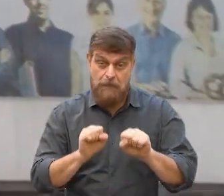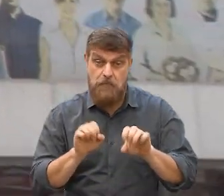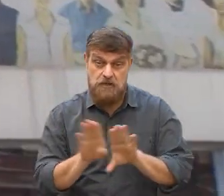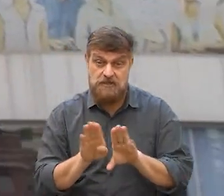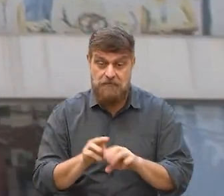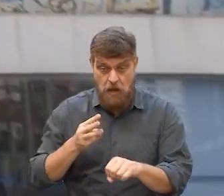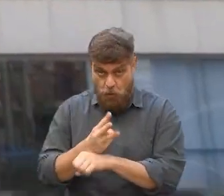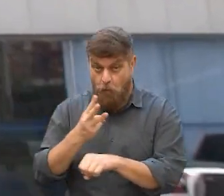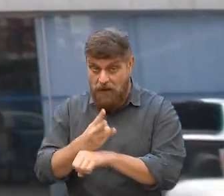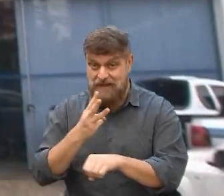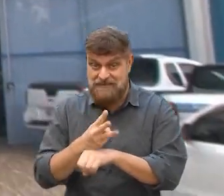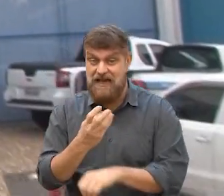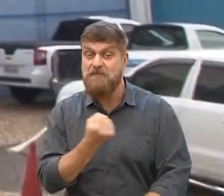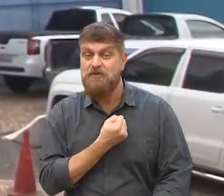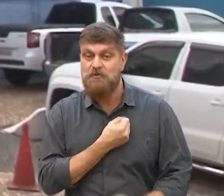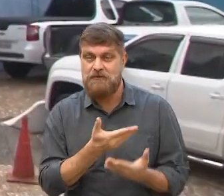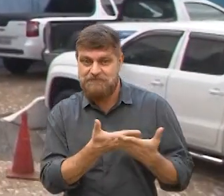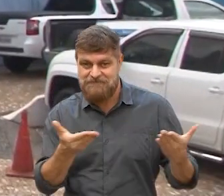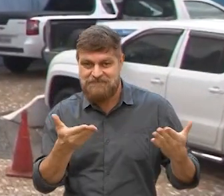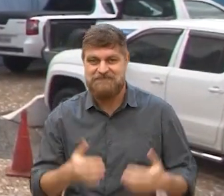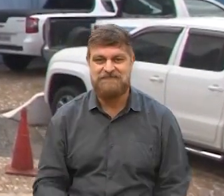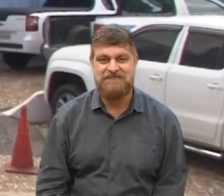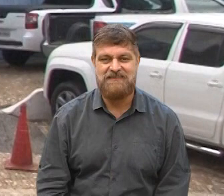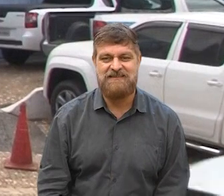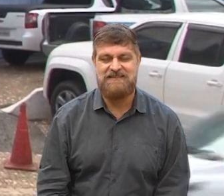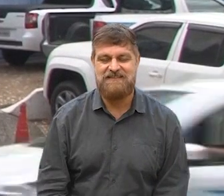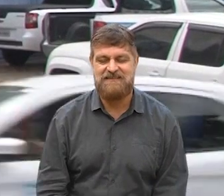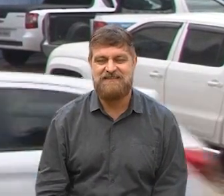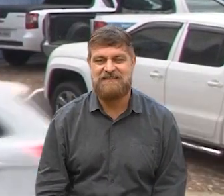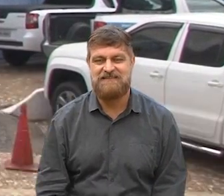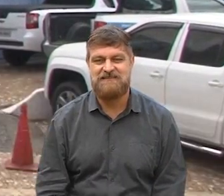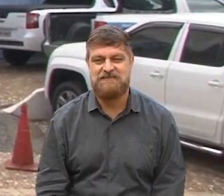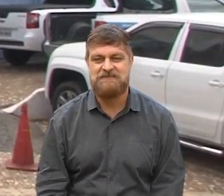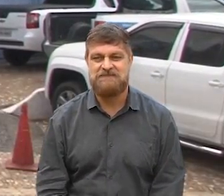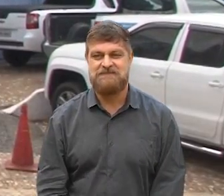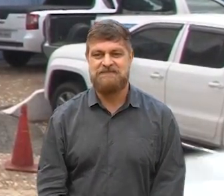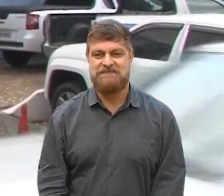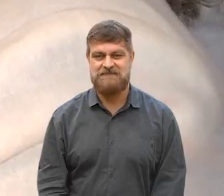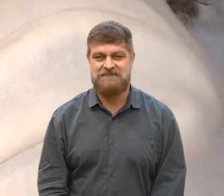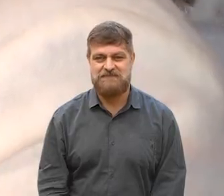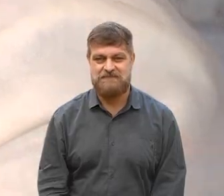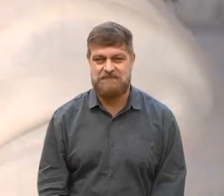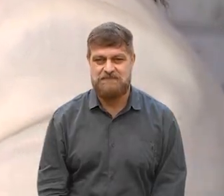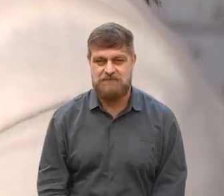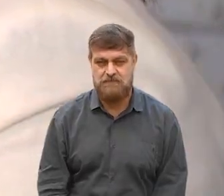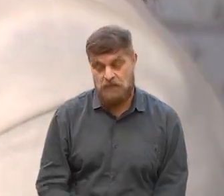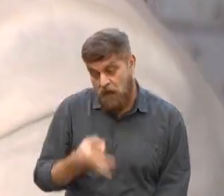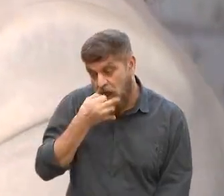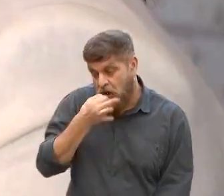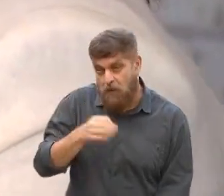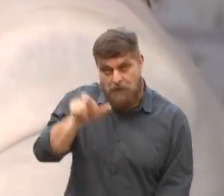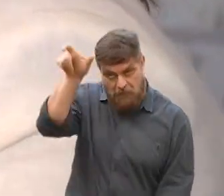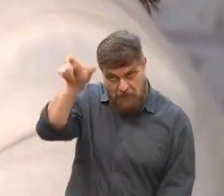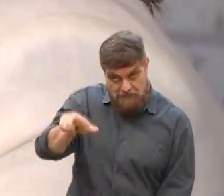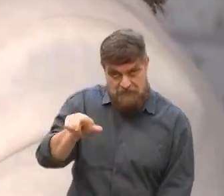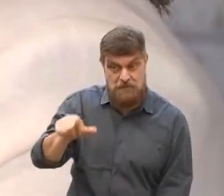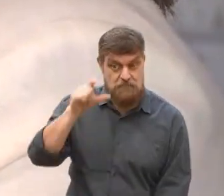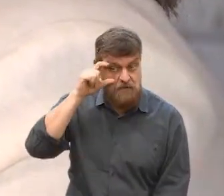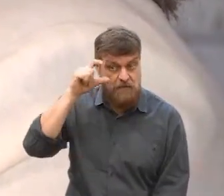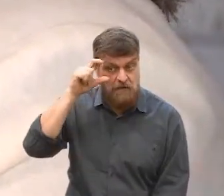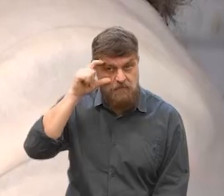preço, né? Então eu acho que essa fase que eu passei foi ótima, acabou, eu não